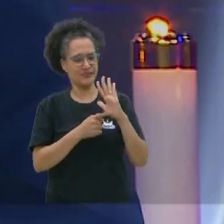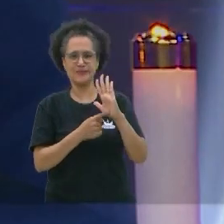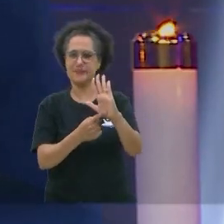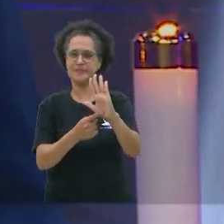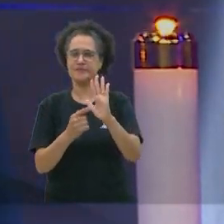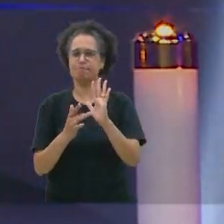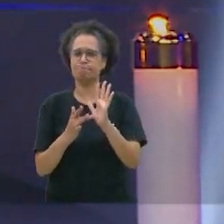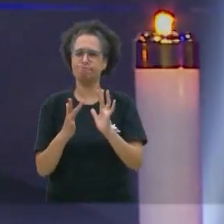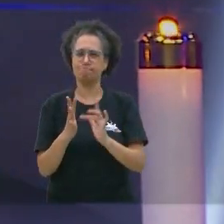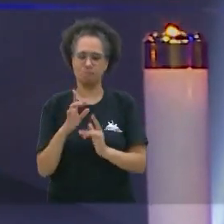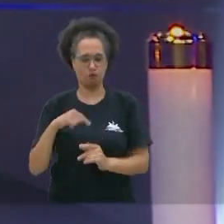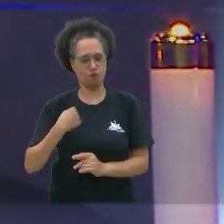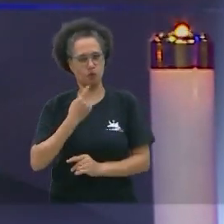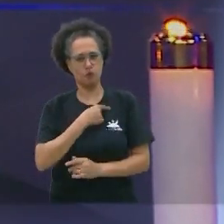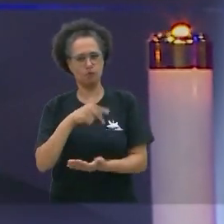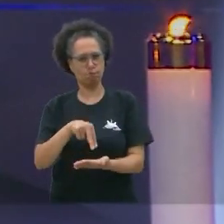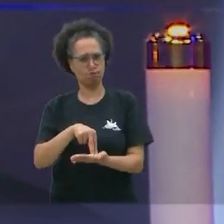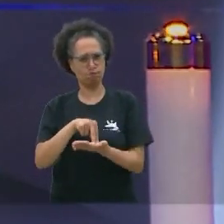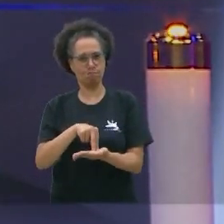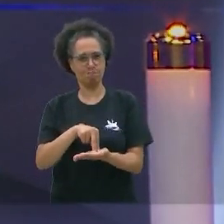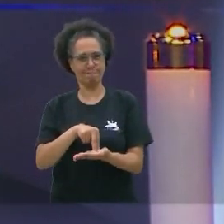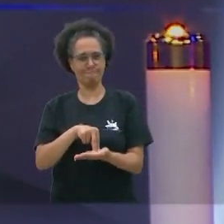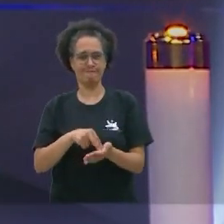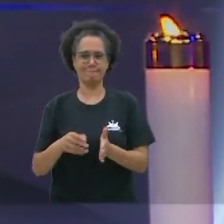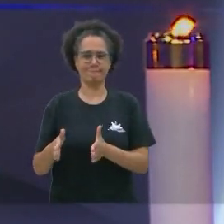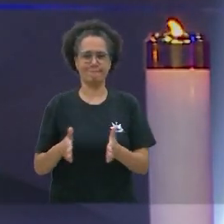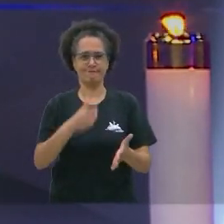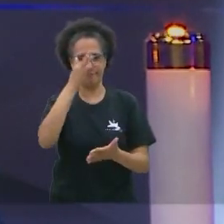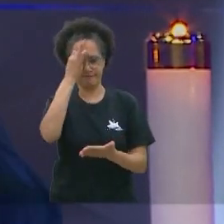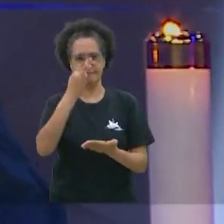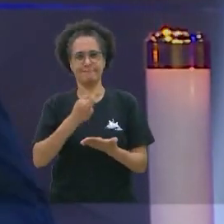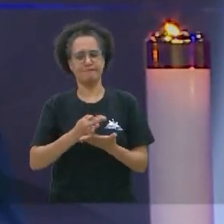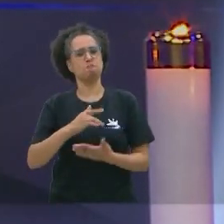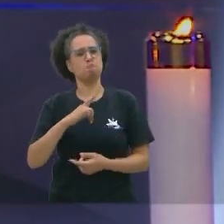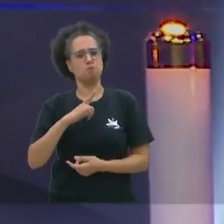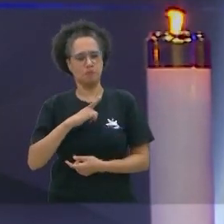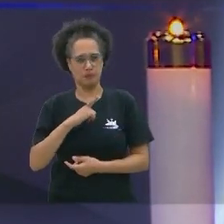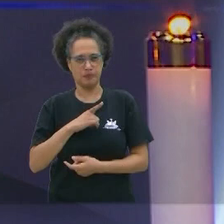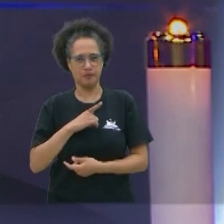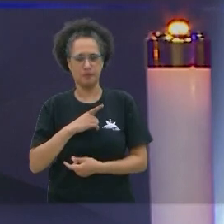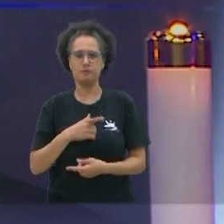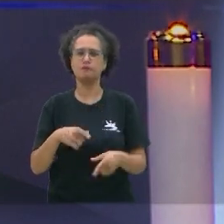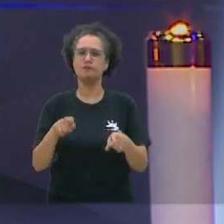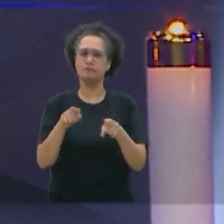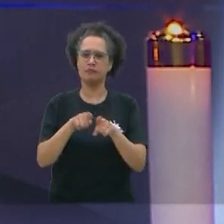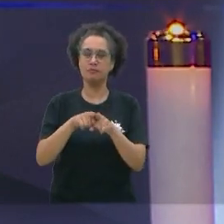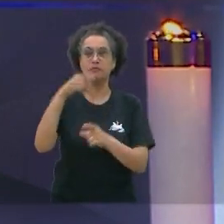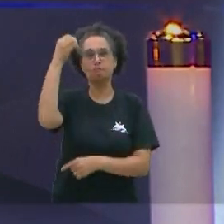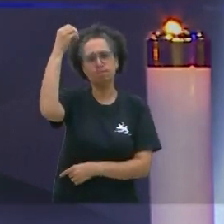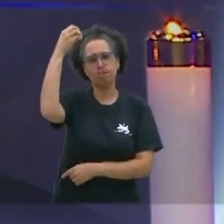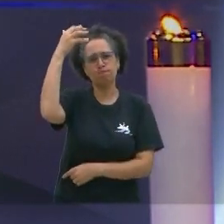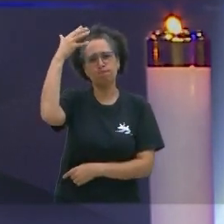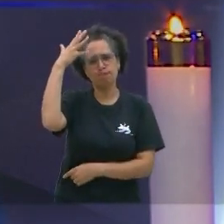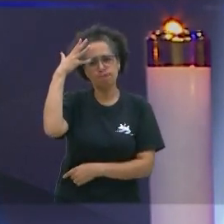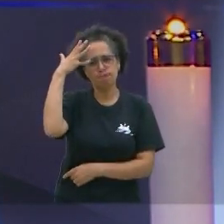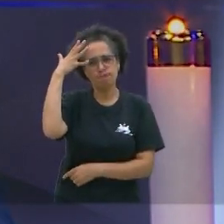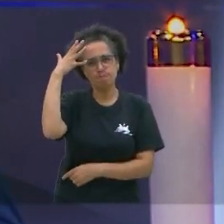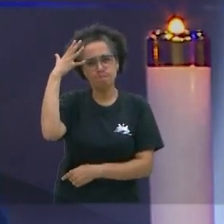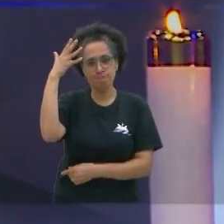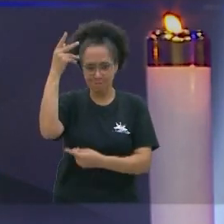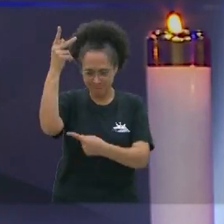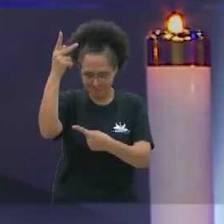que estejamos firmes nesta caminhada de fé. Devemos contar com a luz e a presença do Espírito